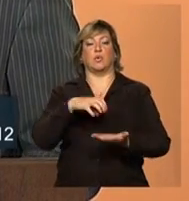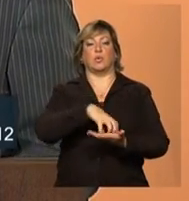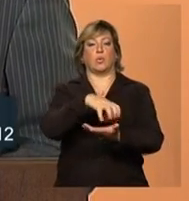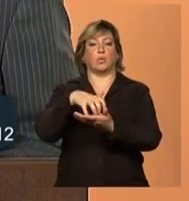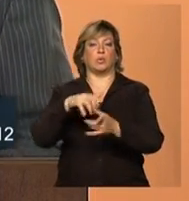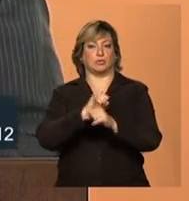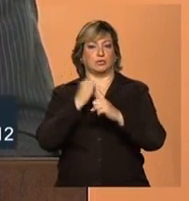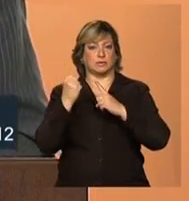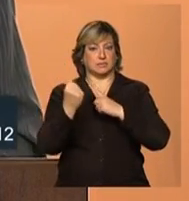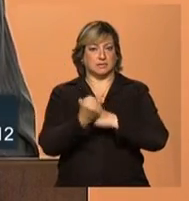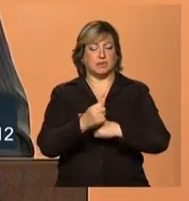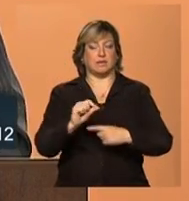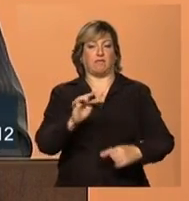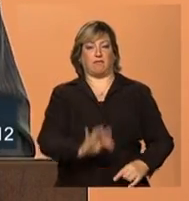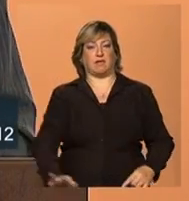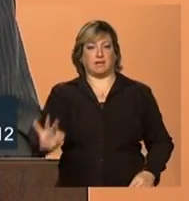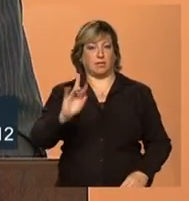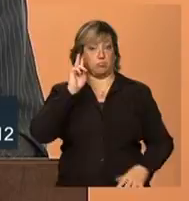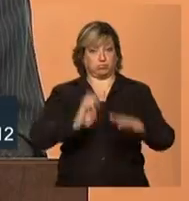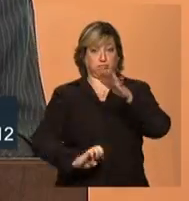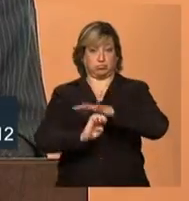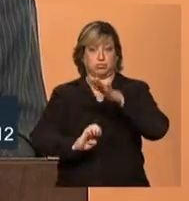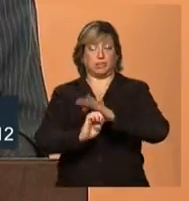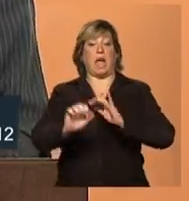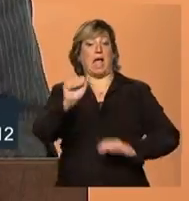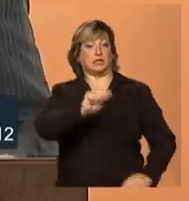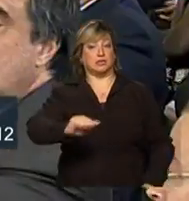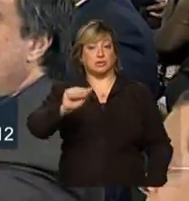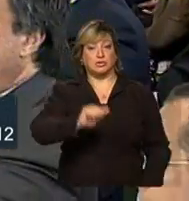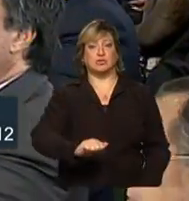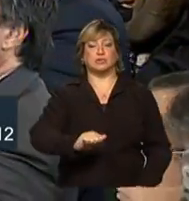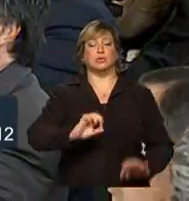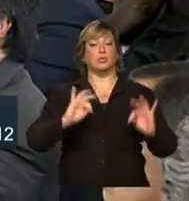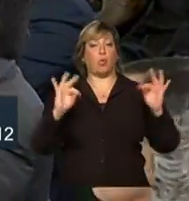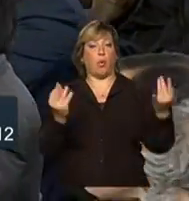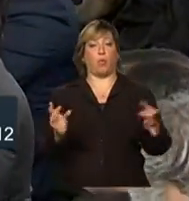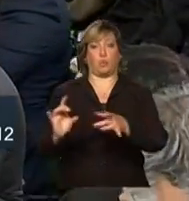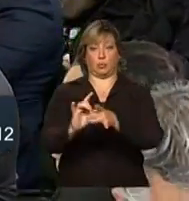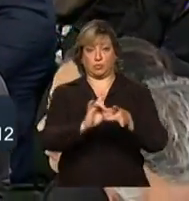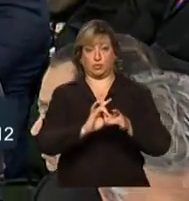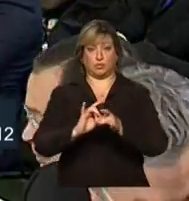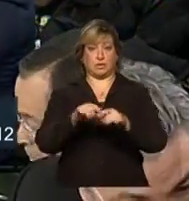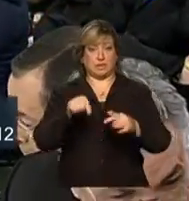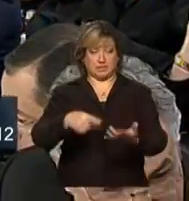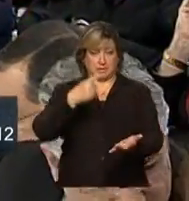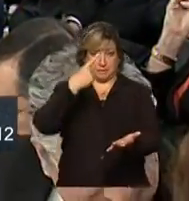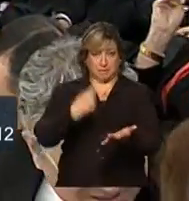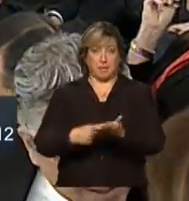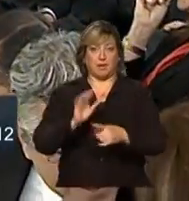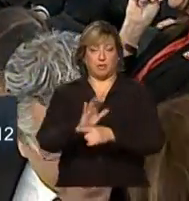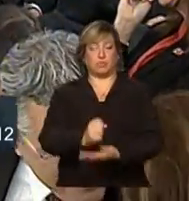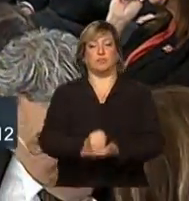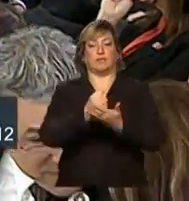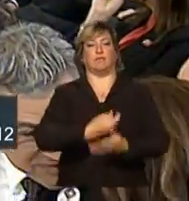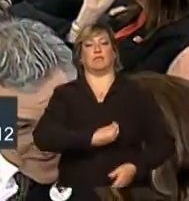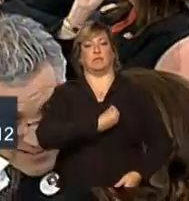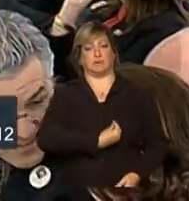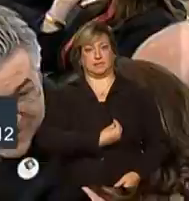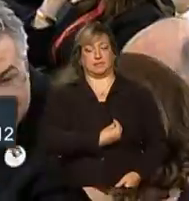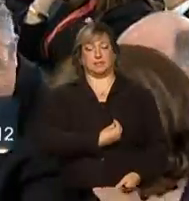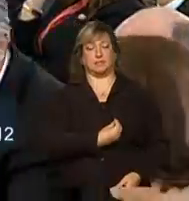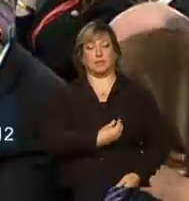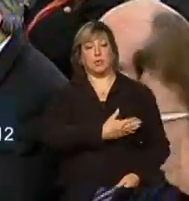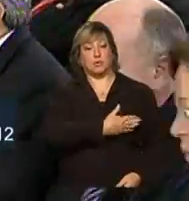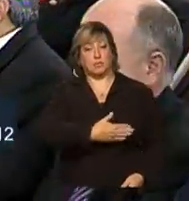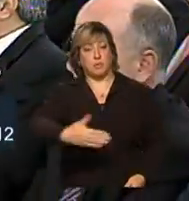sociais, federações, empresários, associações, que se unem neste Pacto pela Vida. Nos próximos